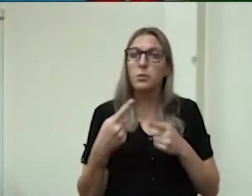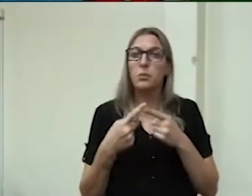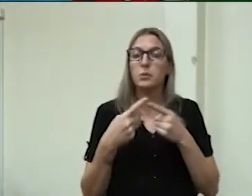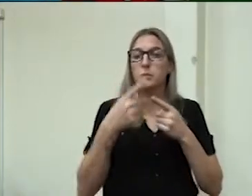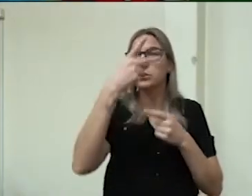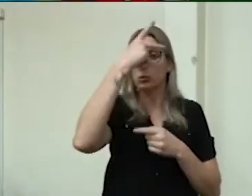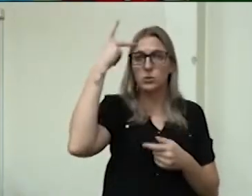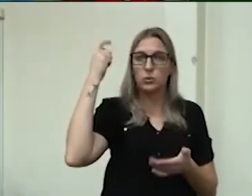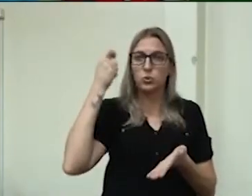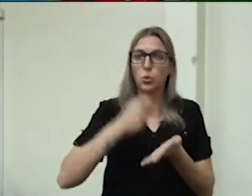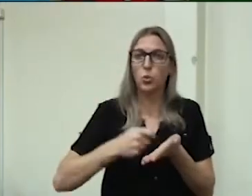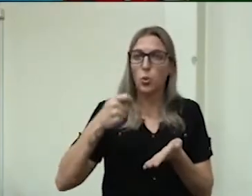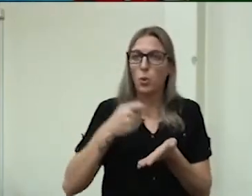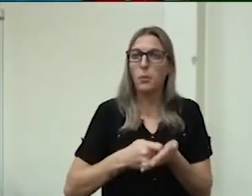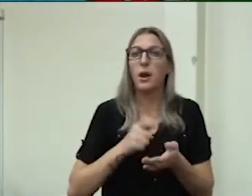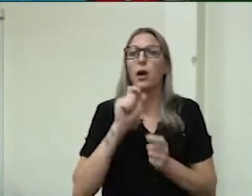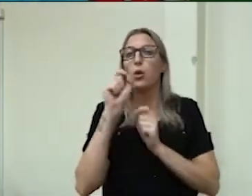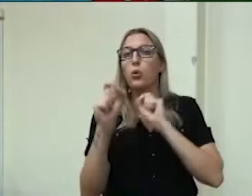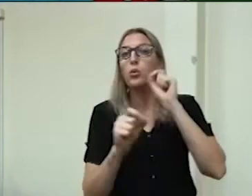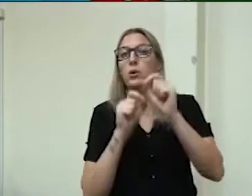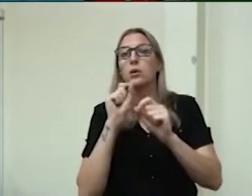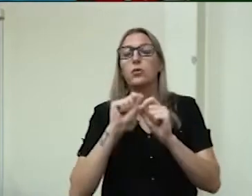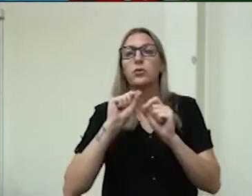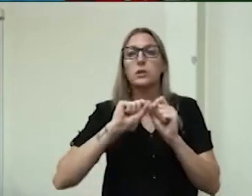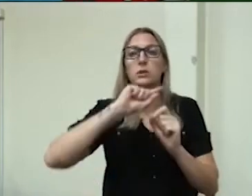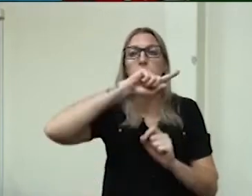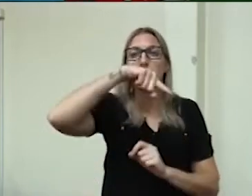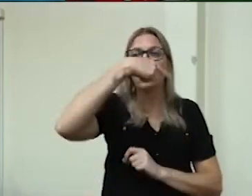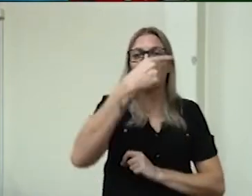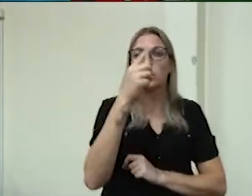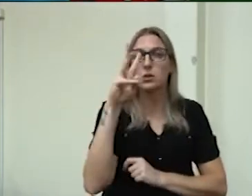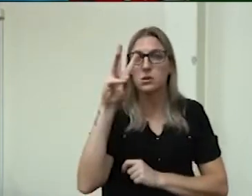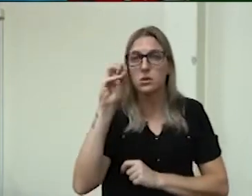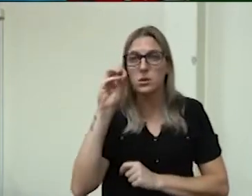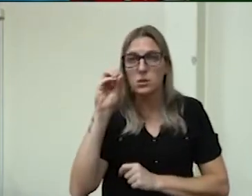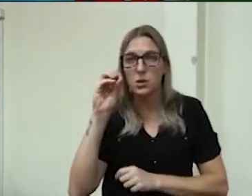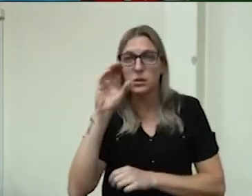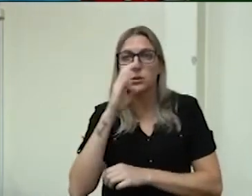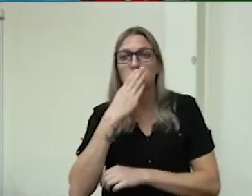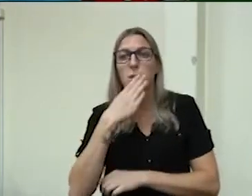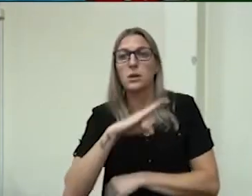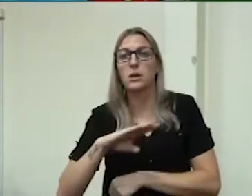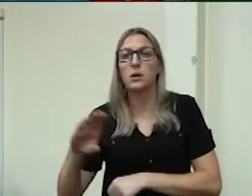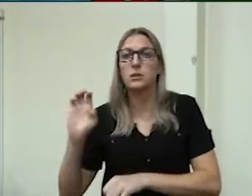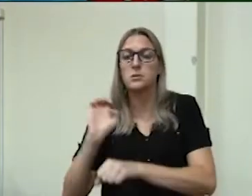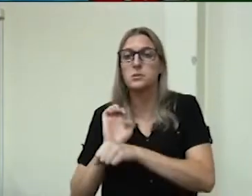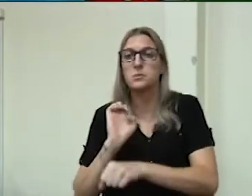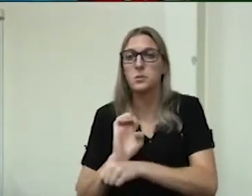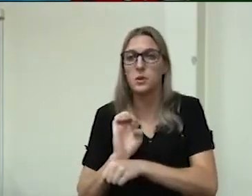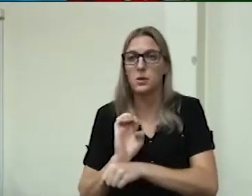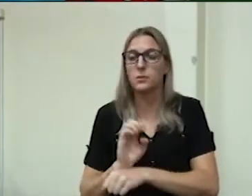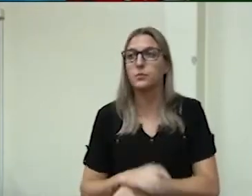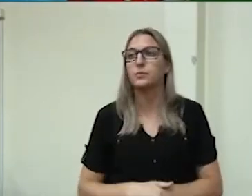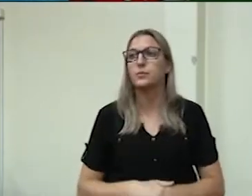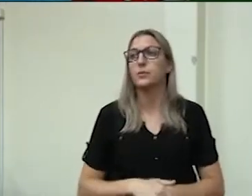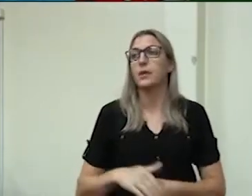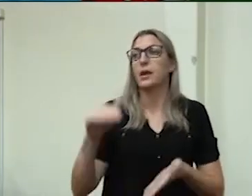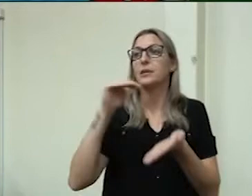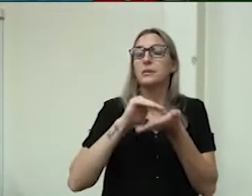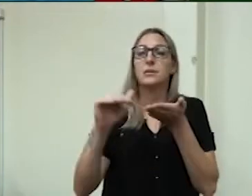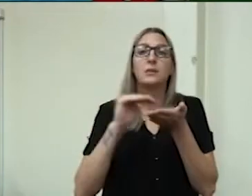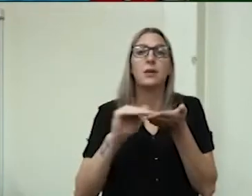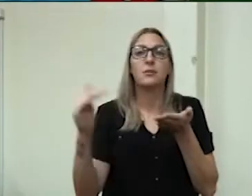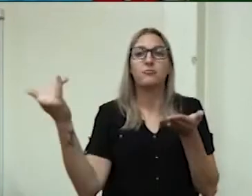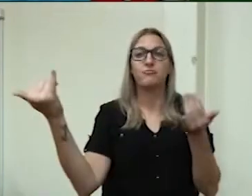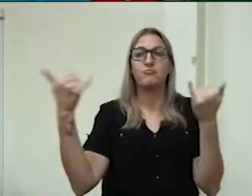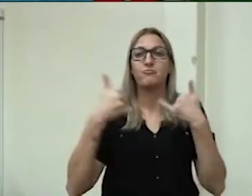que, é que vai se fazer com as outras 300 crianças. Que tivemos aqui uma convocação da secretária, infelizmente ela disse que no outro dia até às 10 da manhã se resolveria a situação,